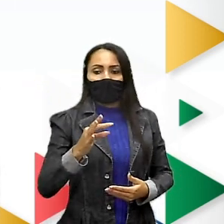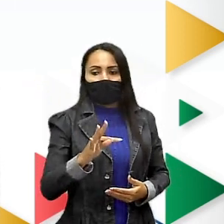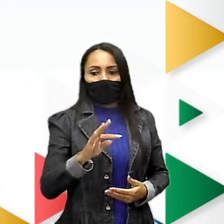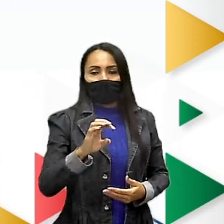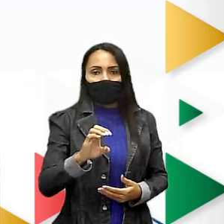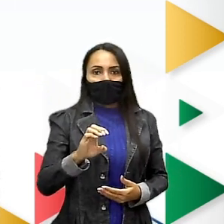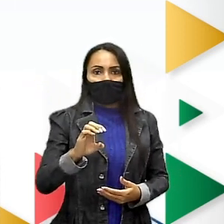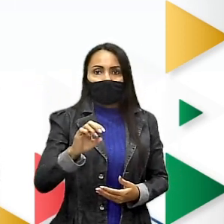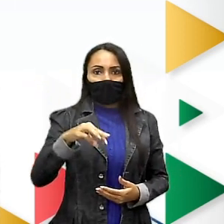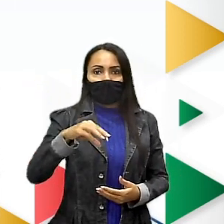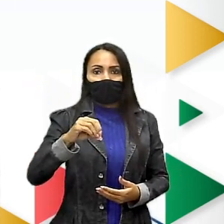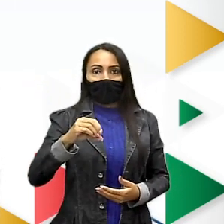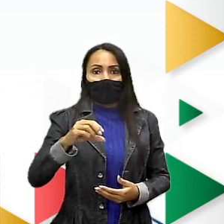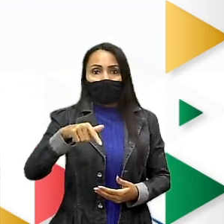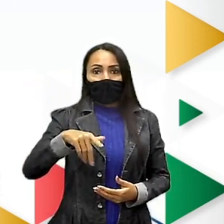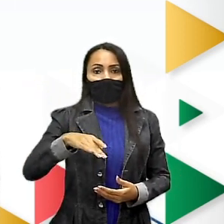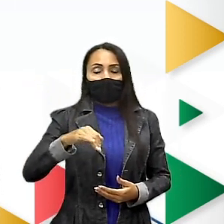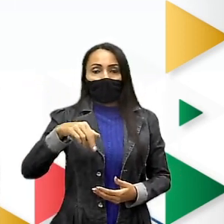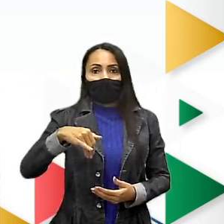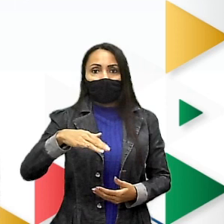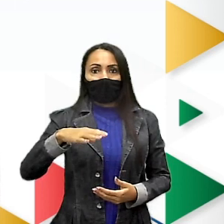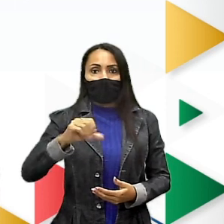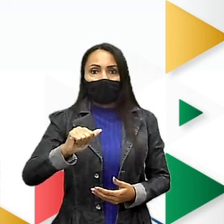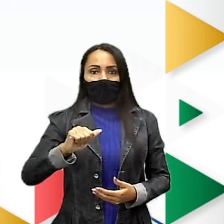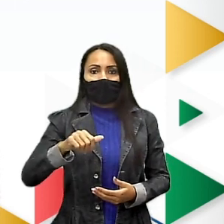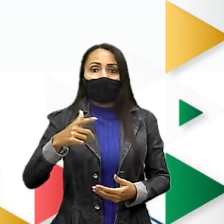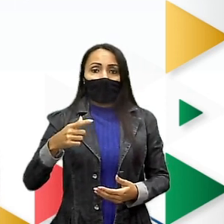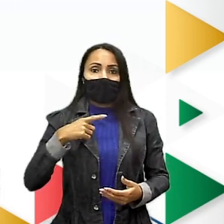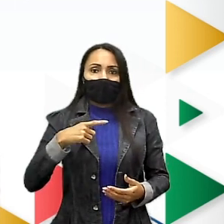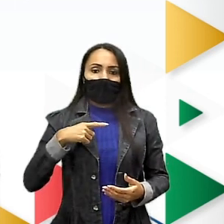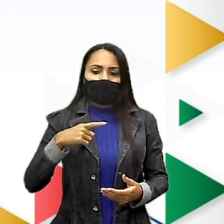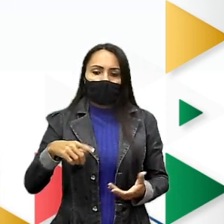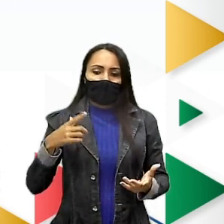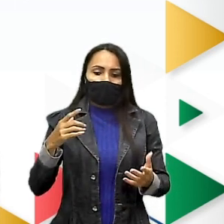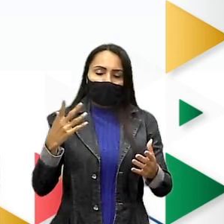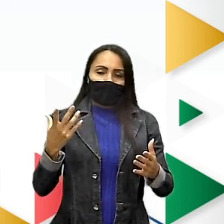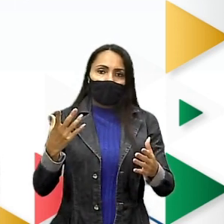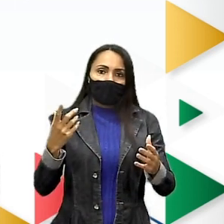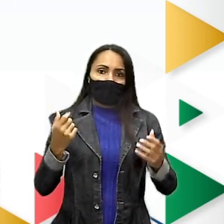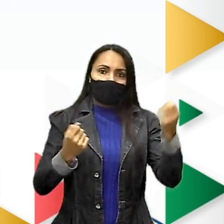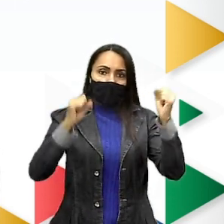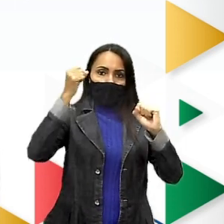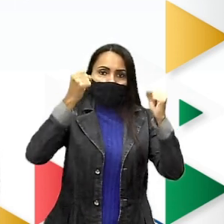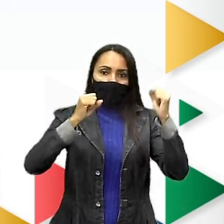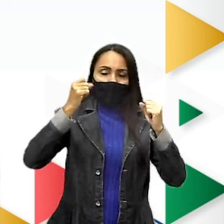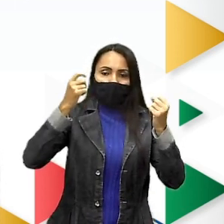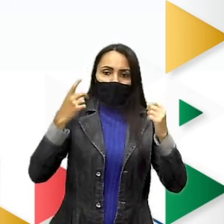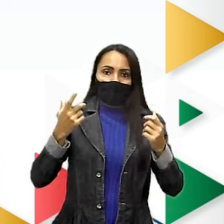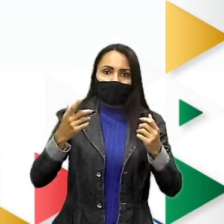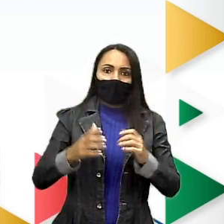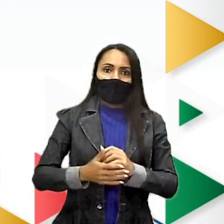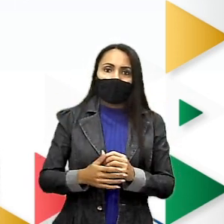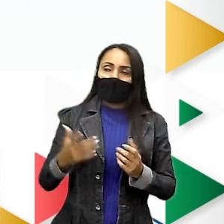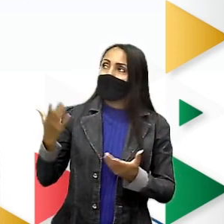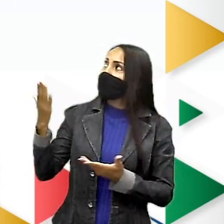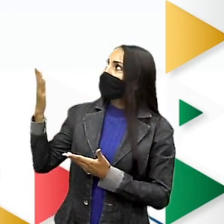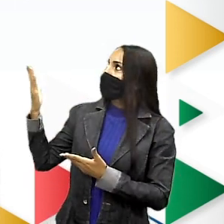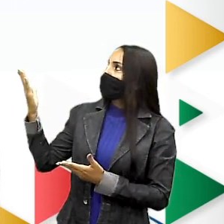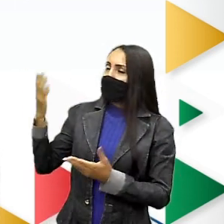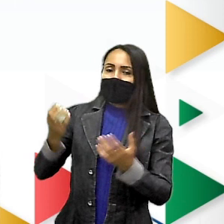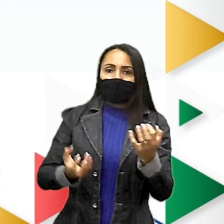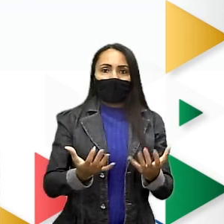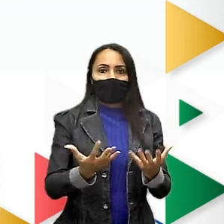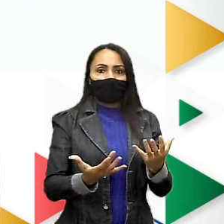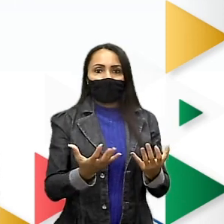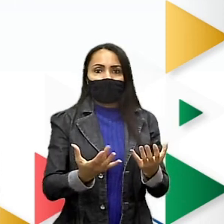termoquímica, no caso também, né? Porque essas usinas térmicas, elas queimam carvão. E aí você